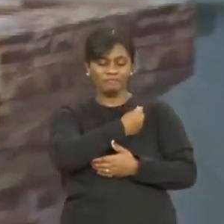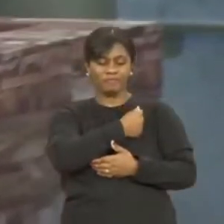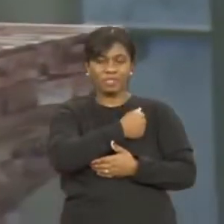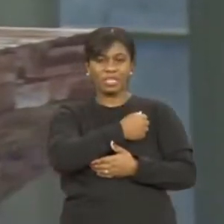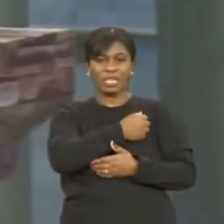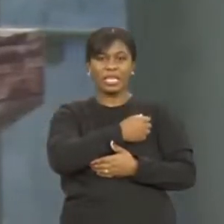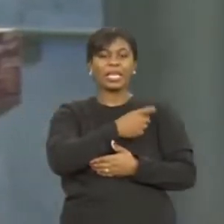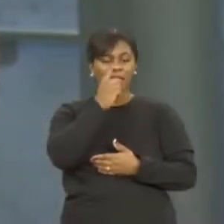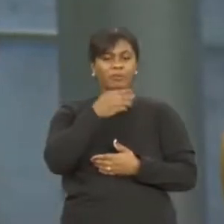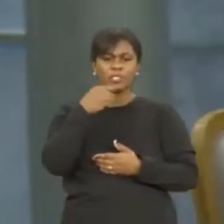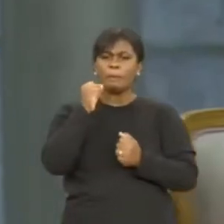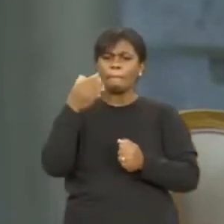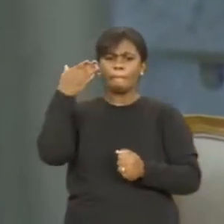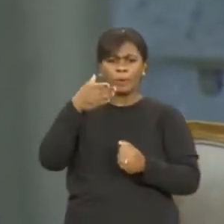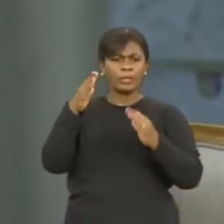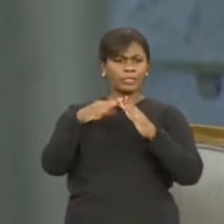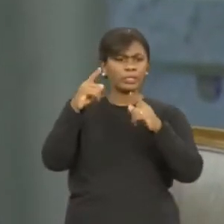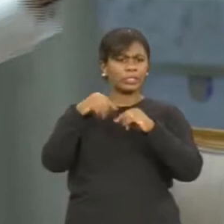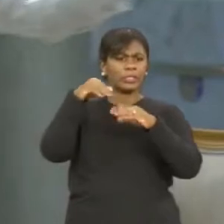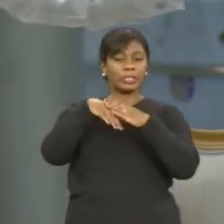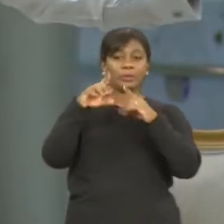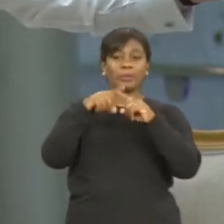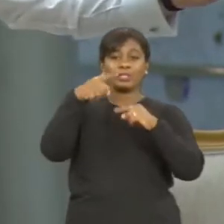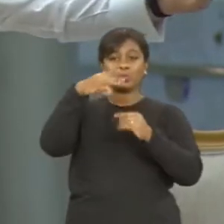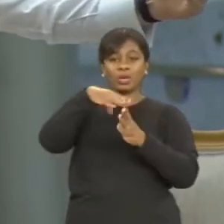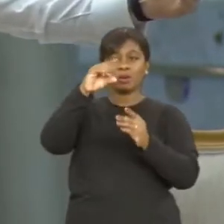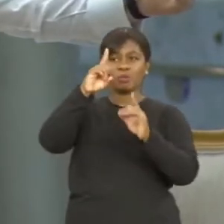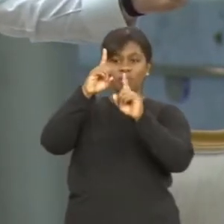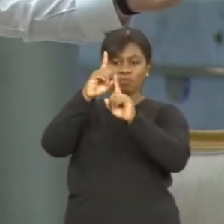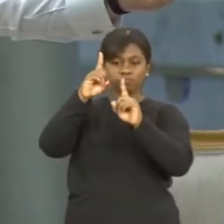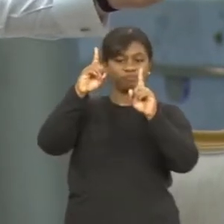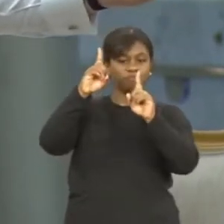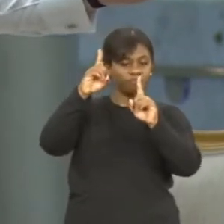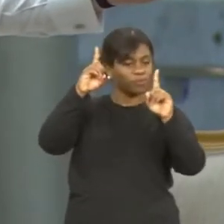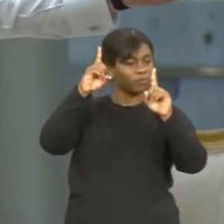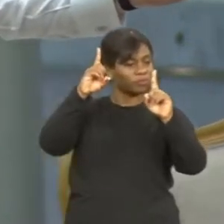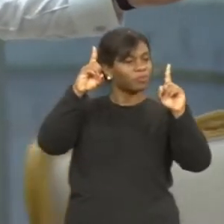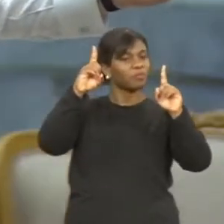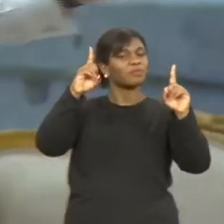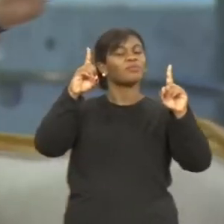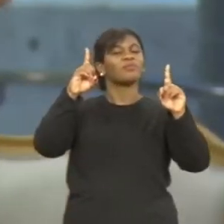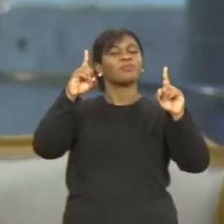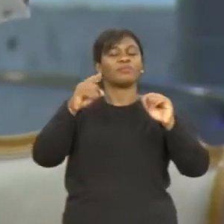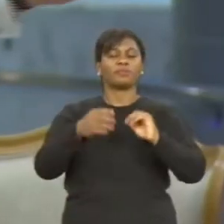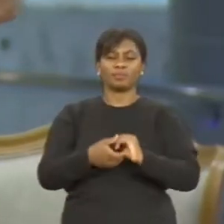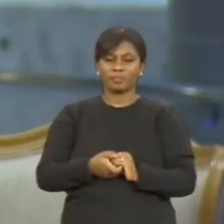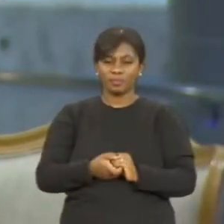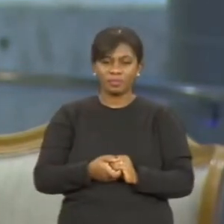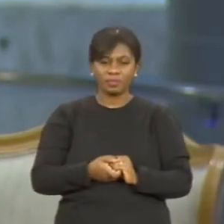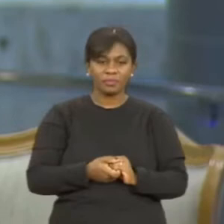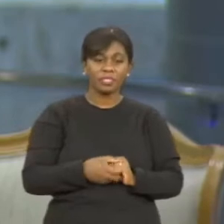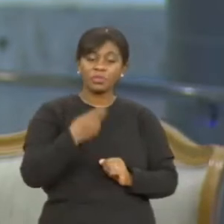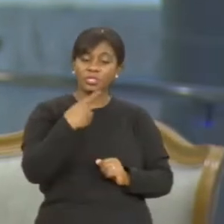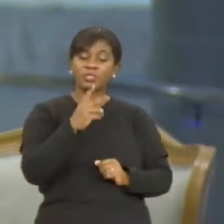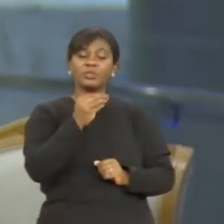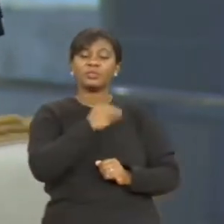estar aqui fisicamente, mas a sua alma está distante de Deus. E nos seus delitos, nos seus